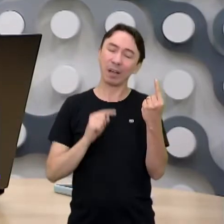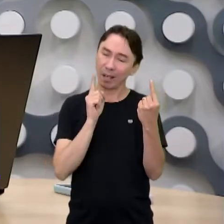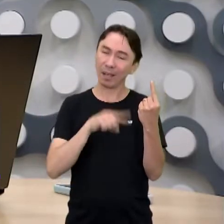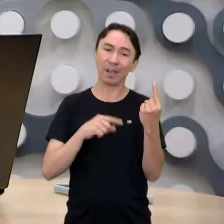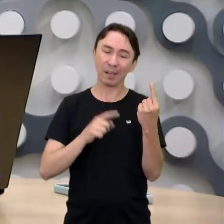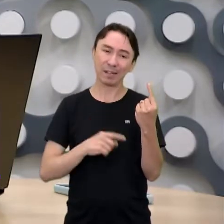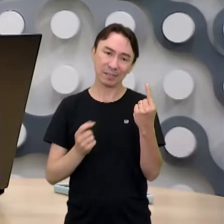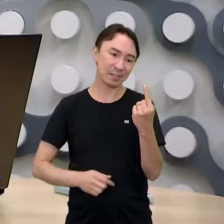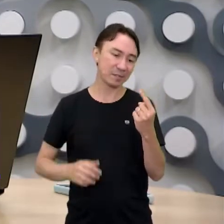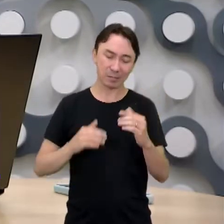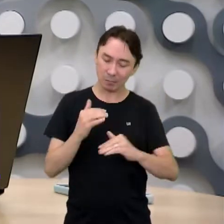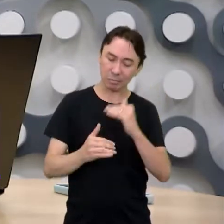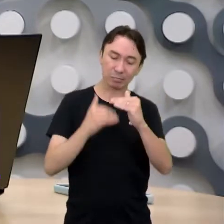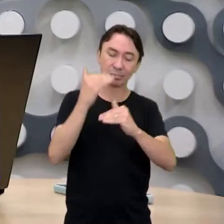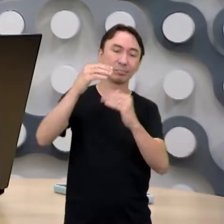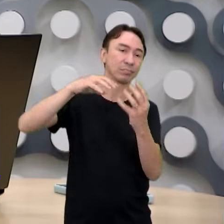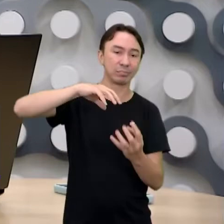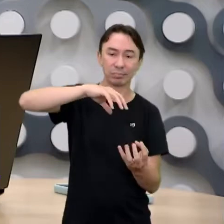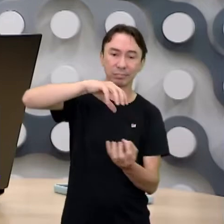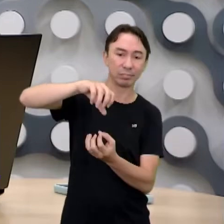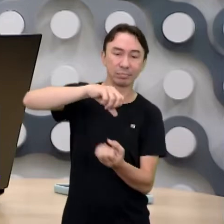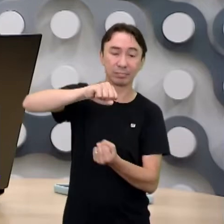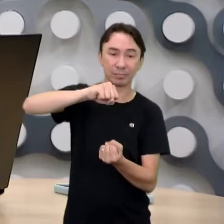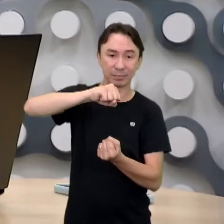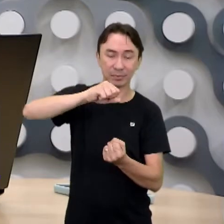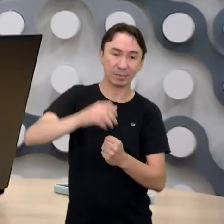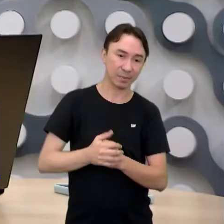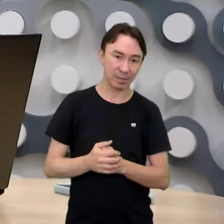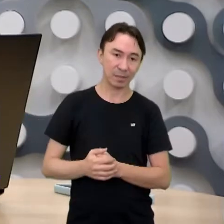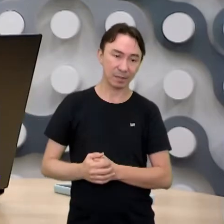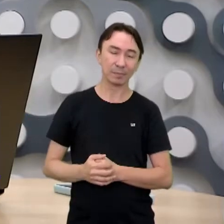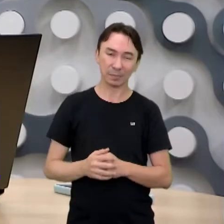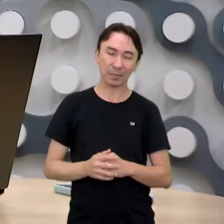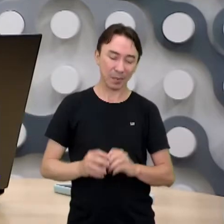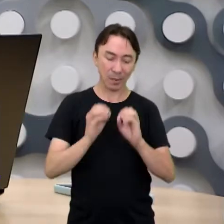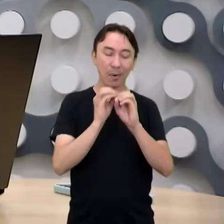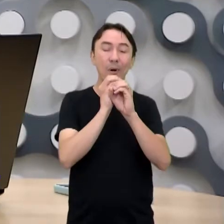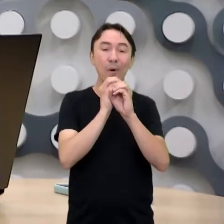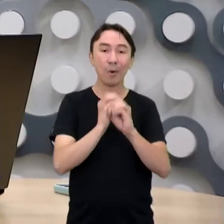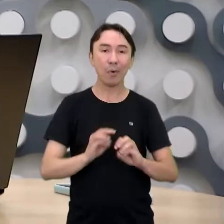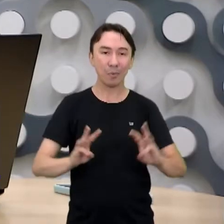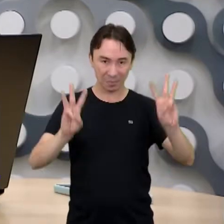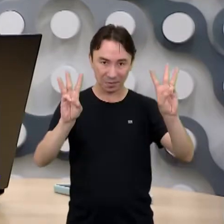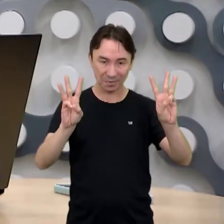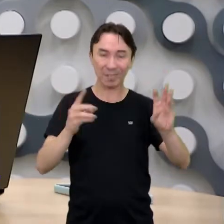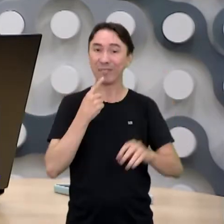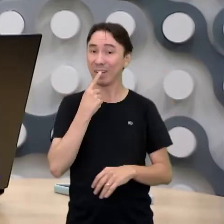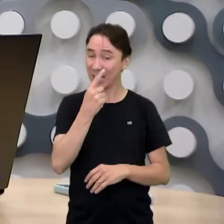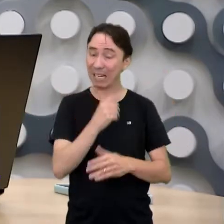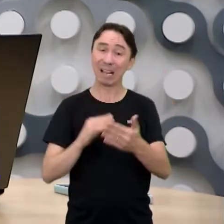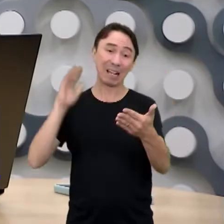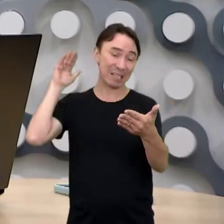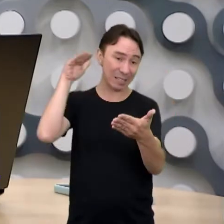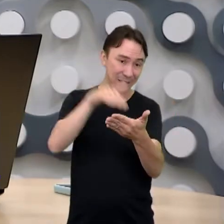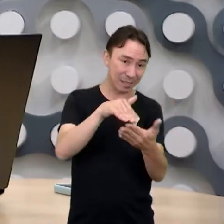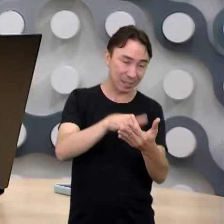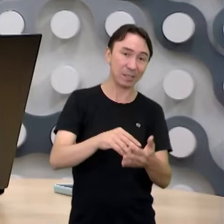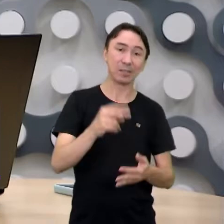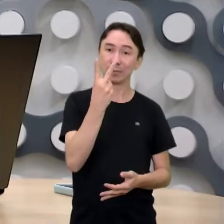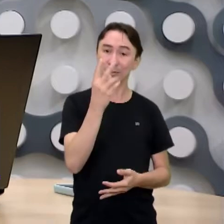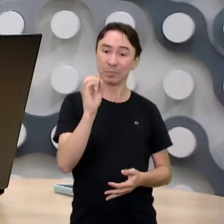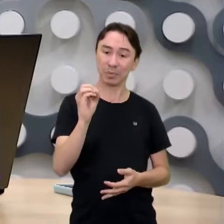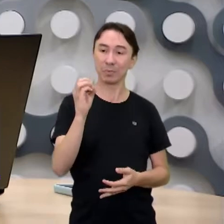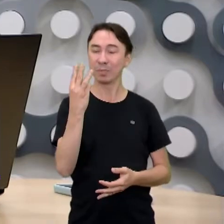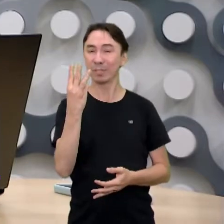né, na qual a ONU estipula até 2030 para nós estarmos atingindo todos esses 17